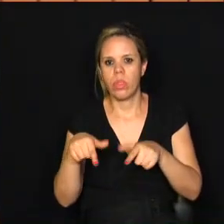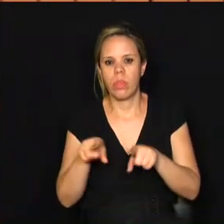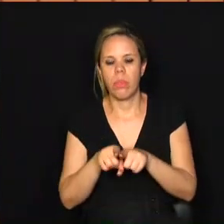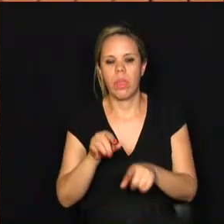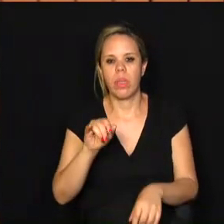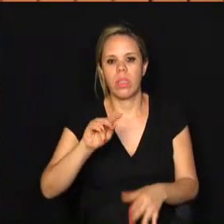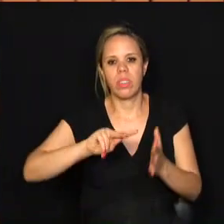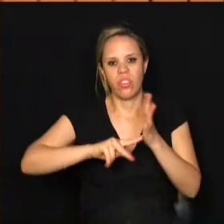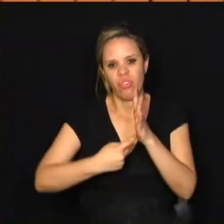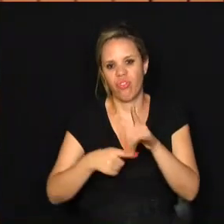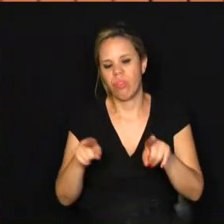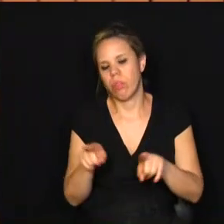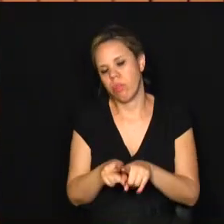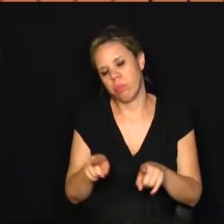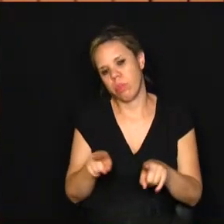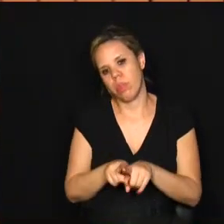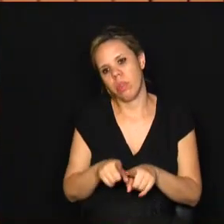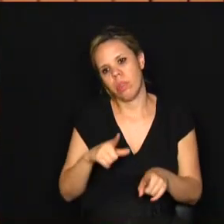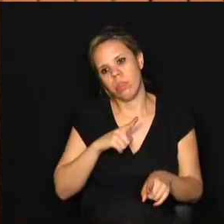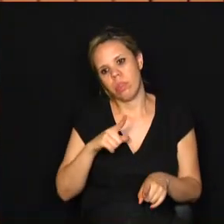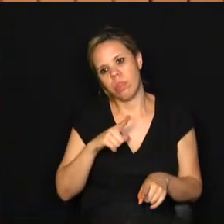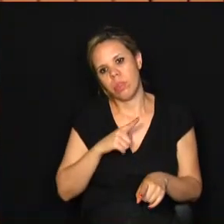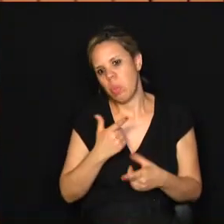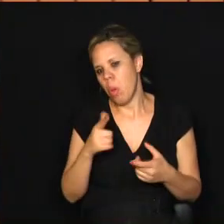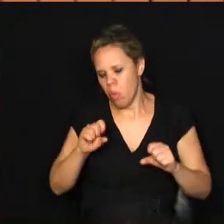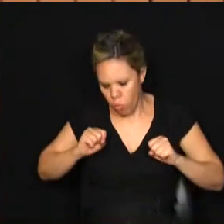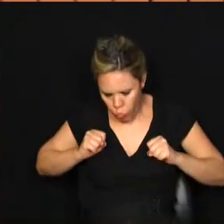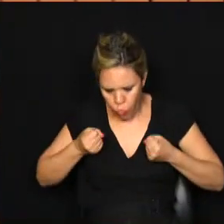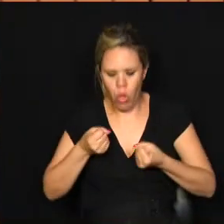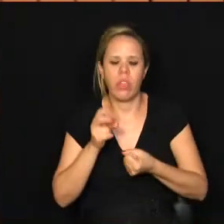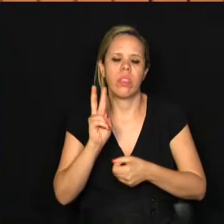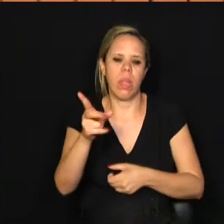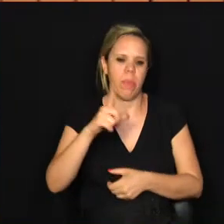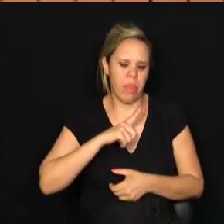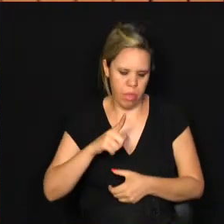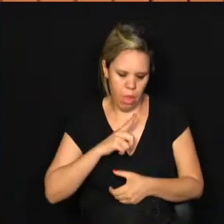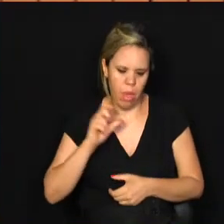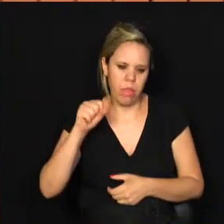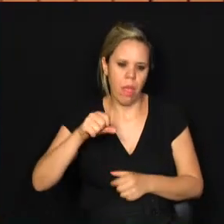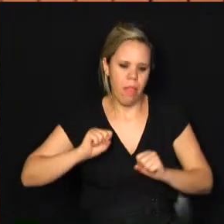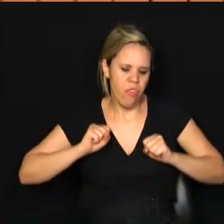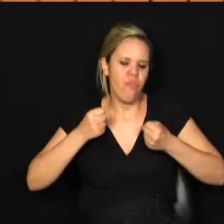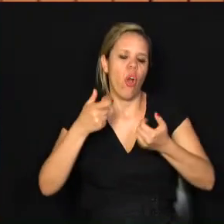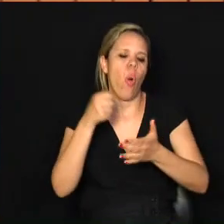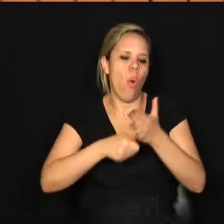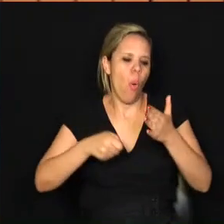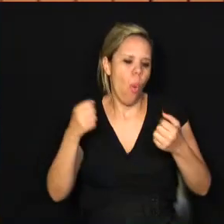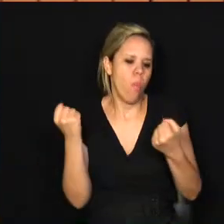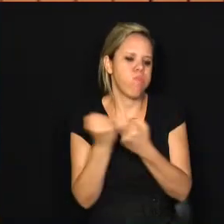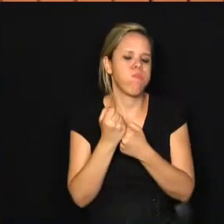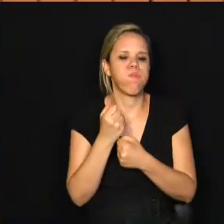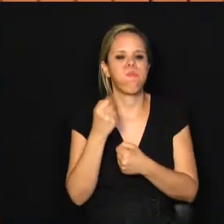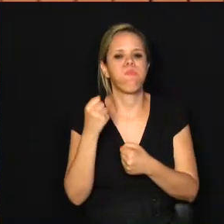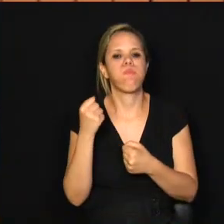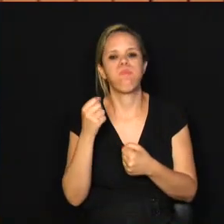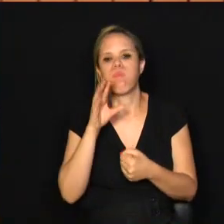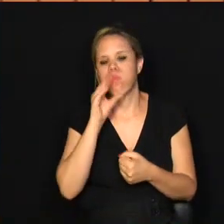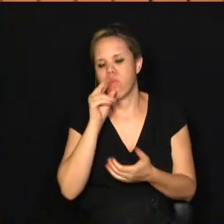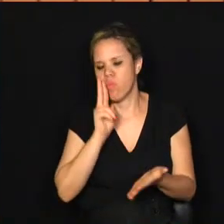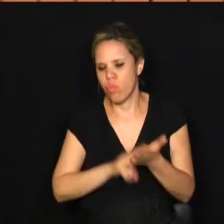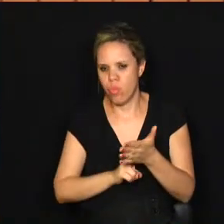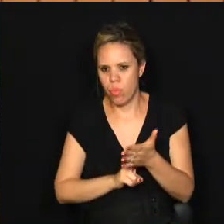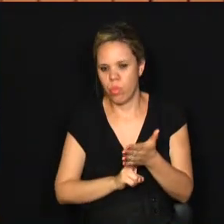Intersindical, que não tem medido esforços no sentido de apoiar a luta dos trabalhadores do